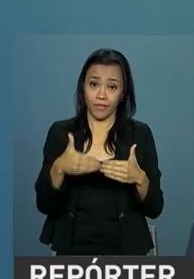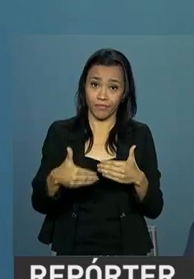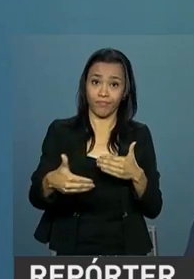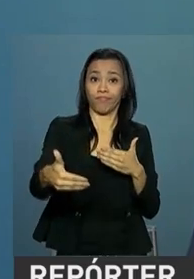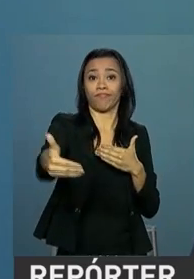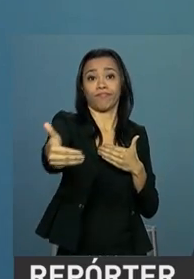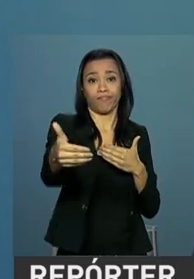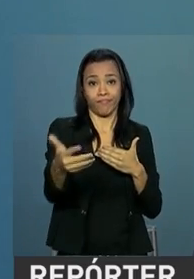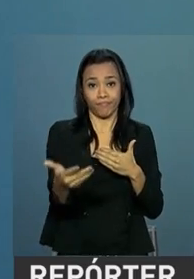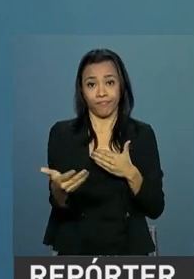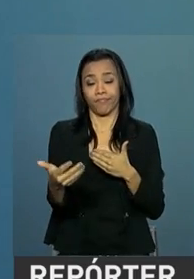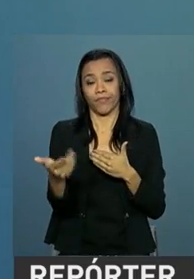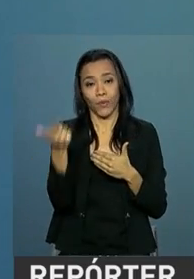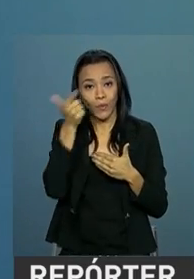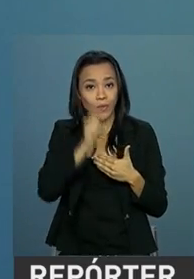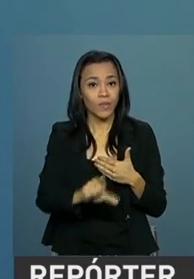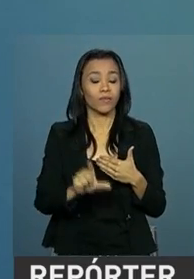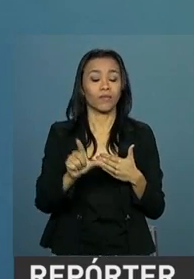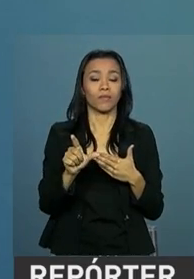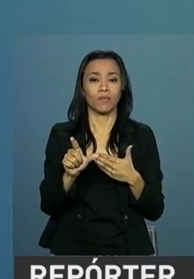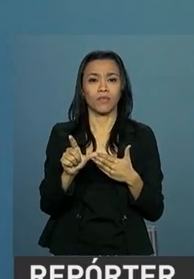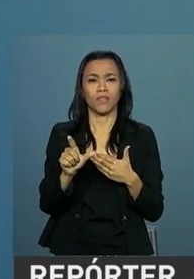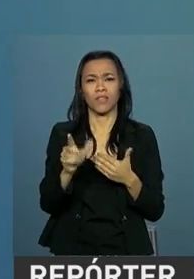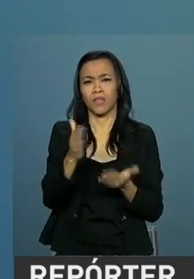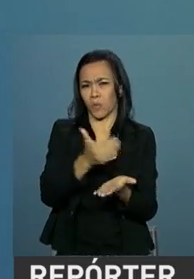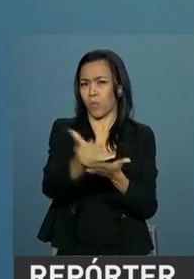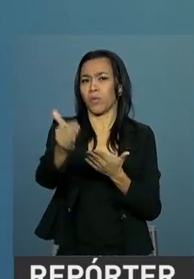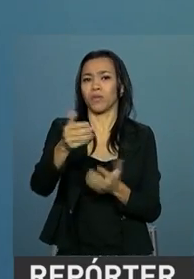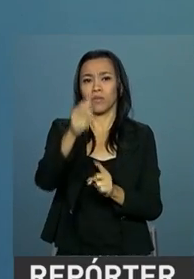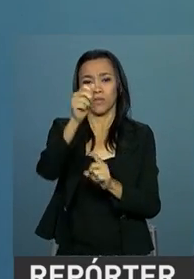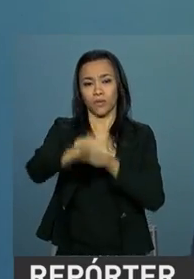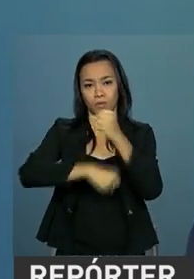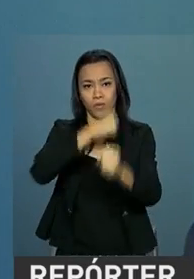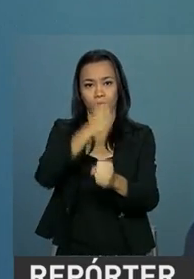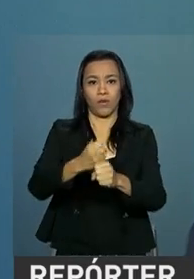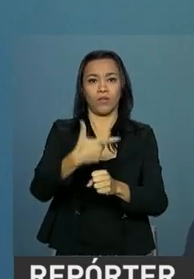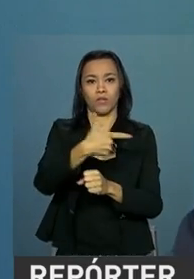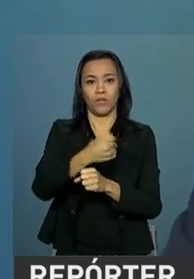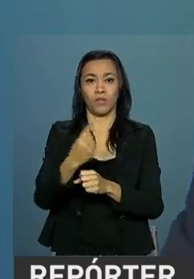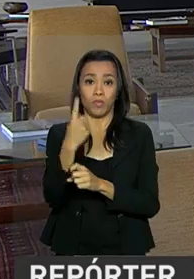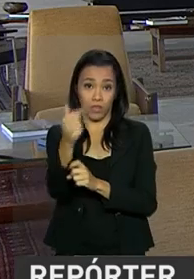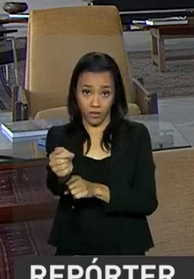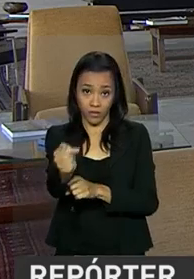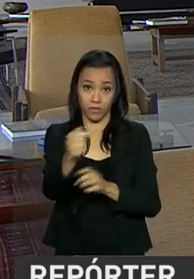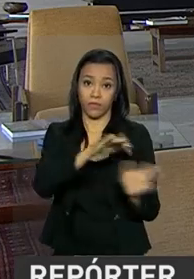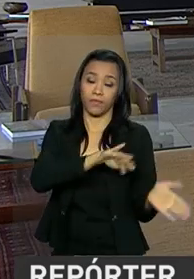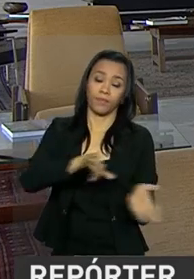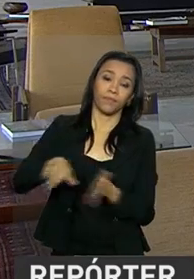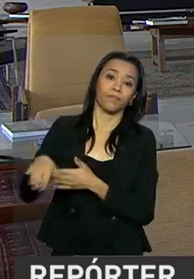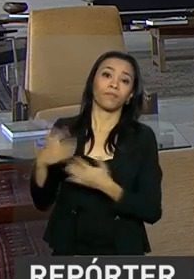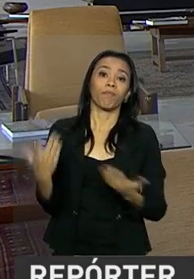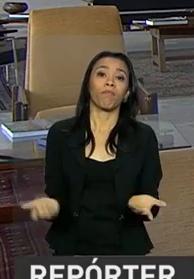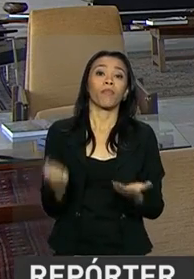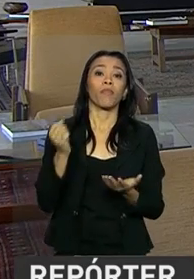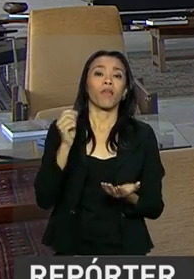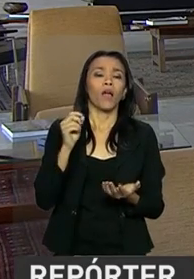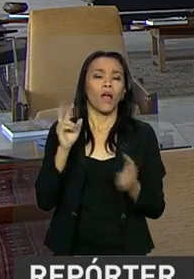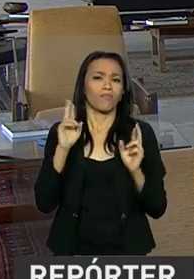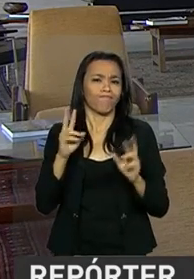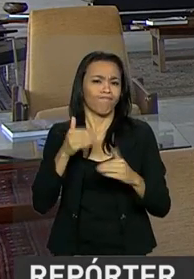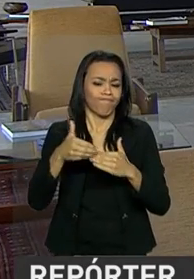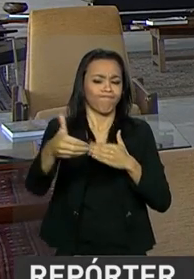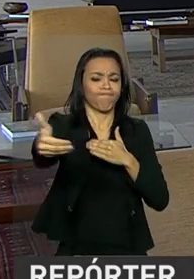disso até o início do ano de 2017 a previsão é que em